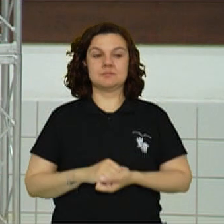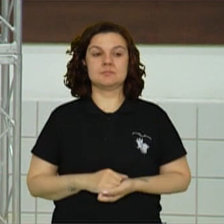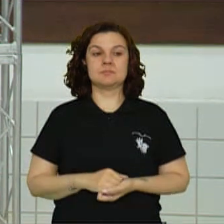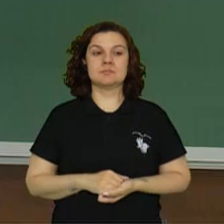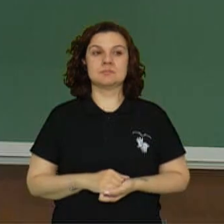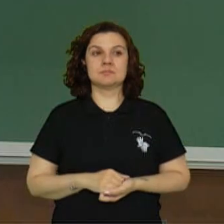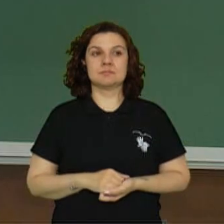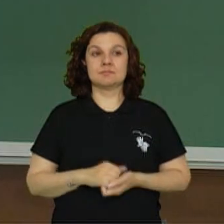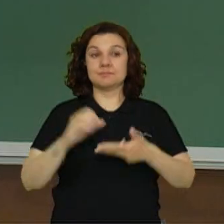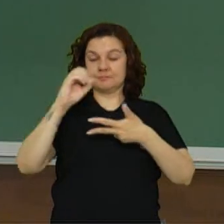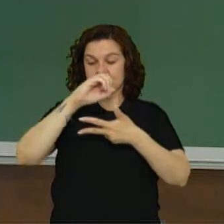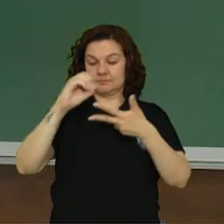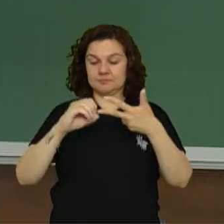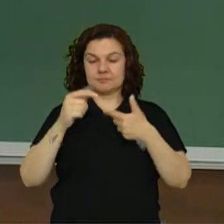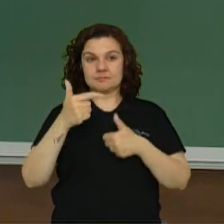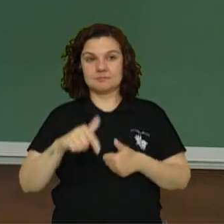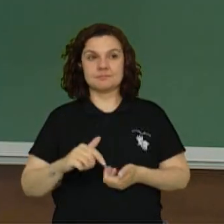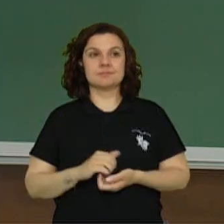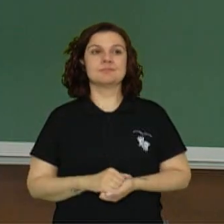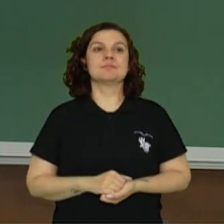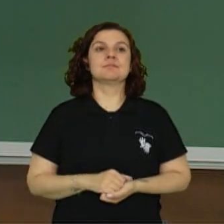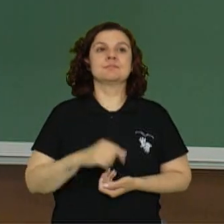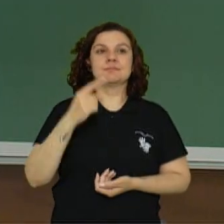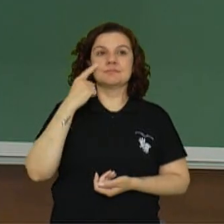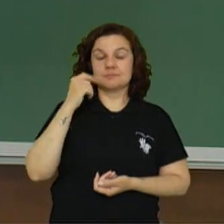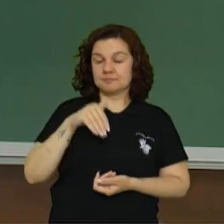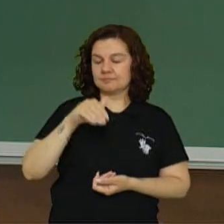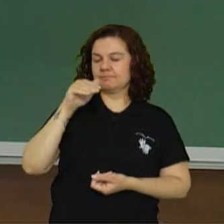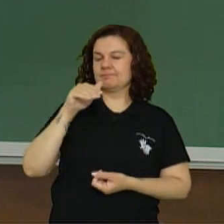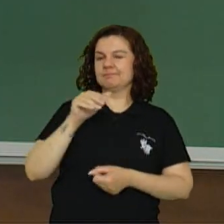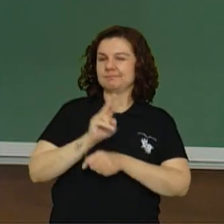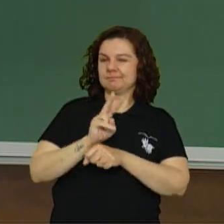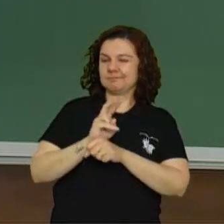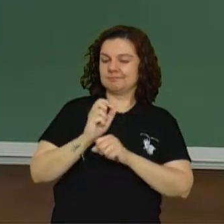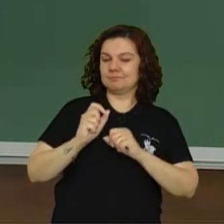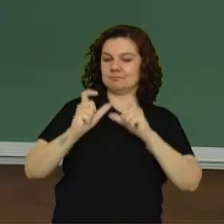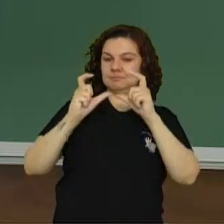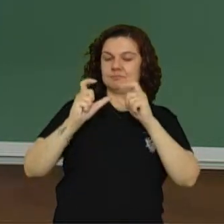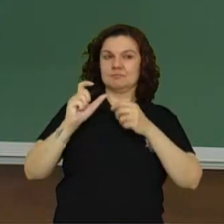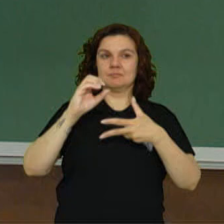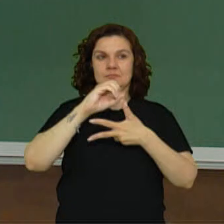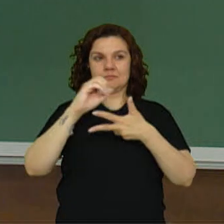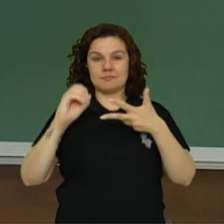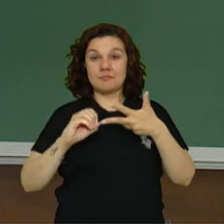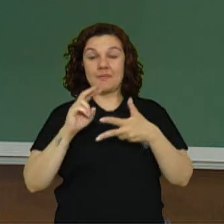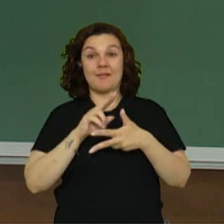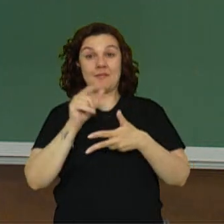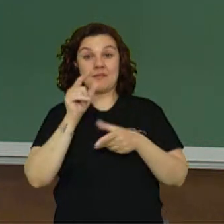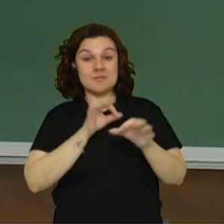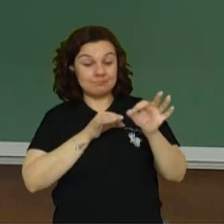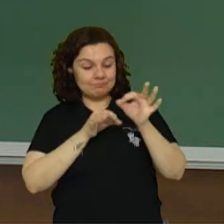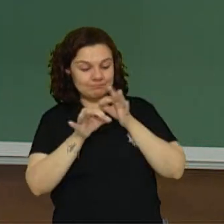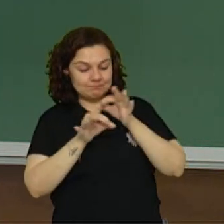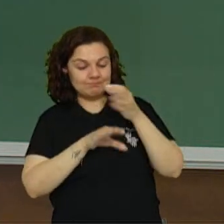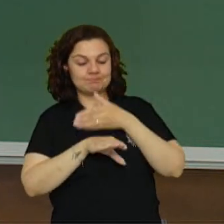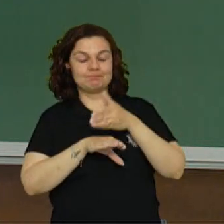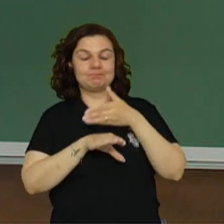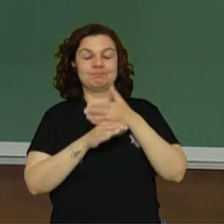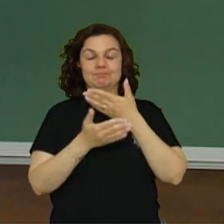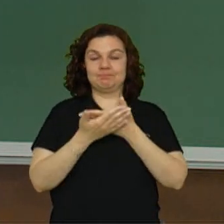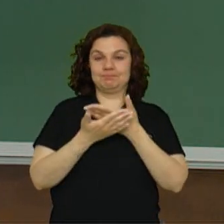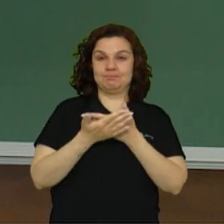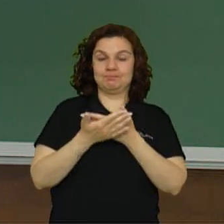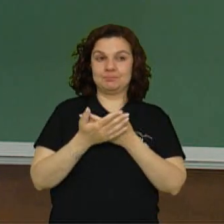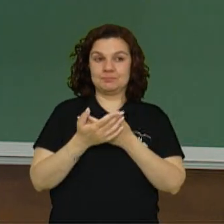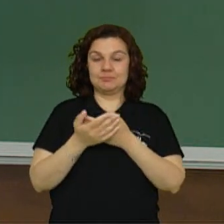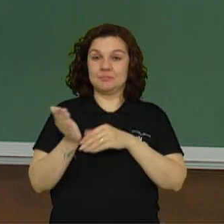3, Enem, esse veja com mais carinho, tá? O Enem é aquilo que você está se preparando, é aquilo que